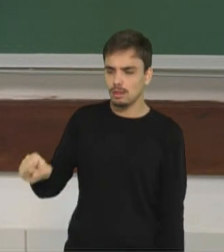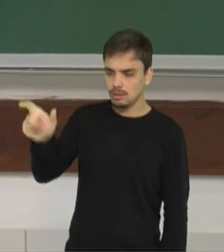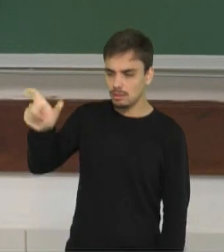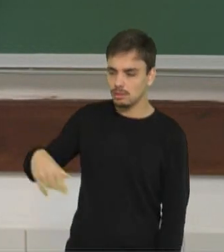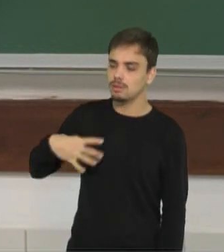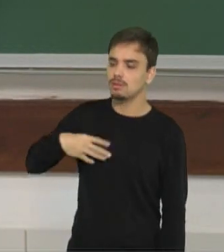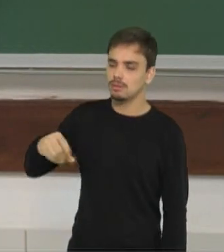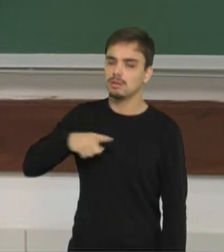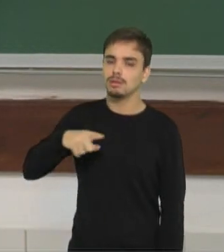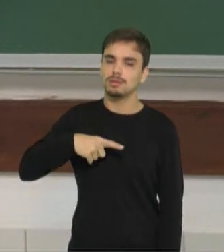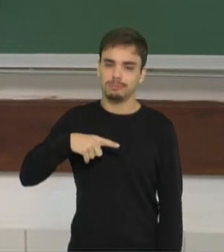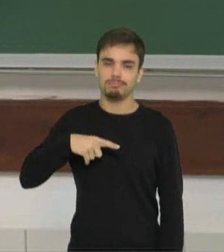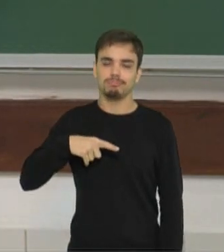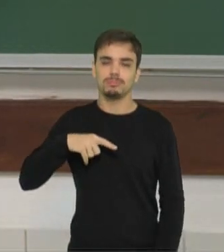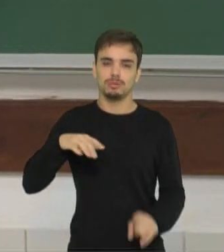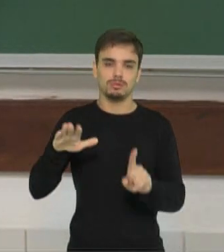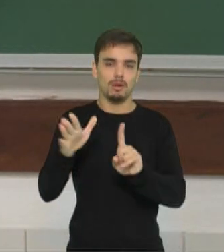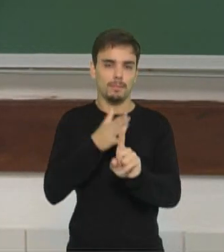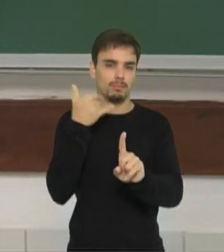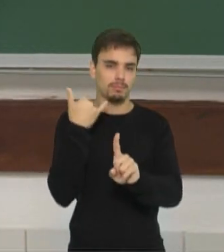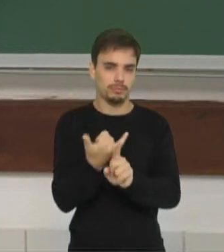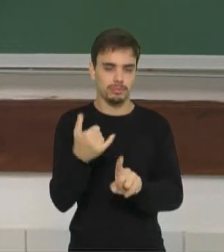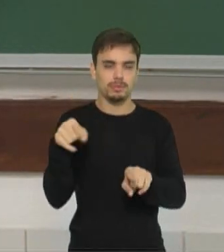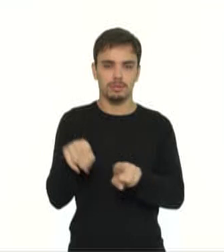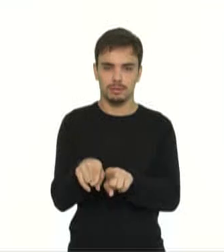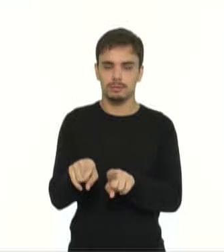algum tipo de bullying.